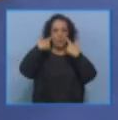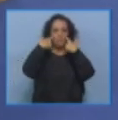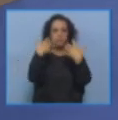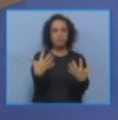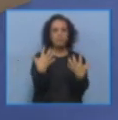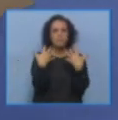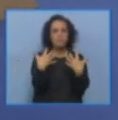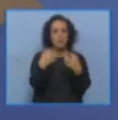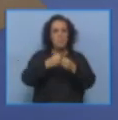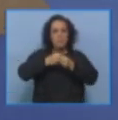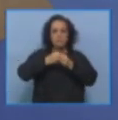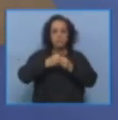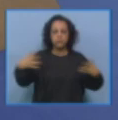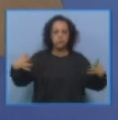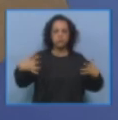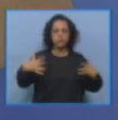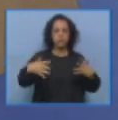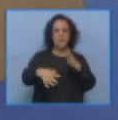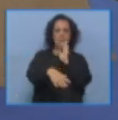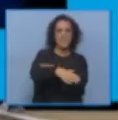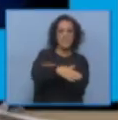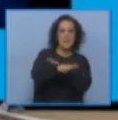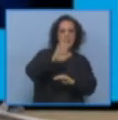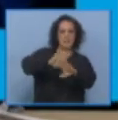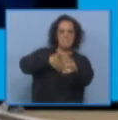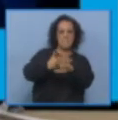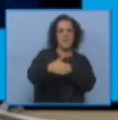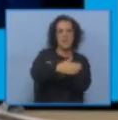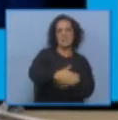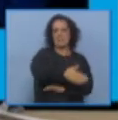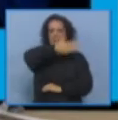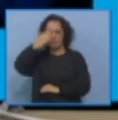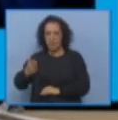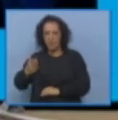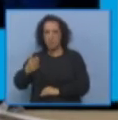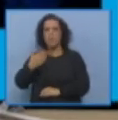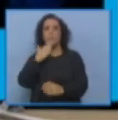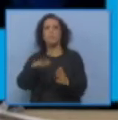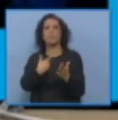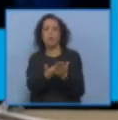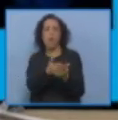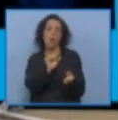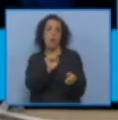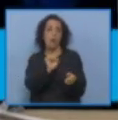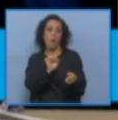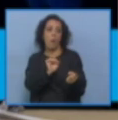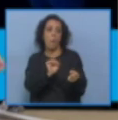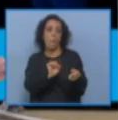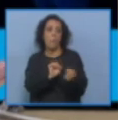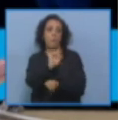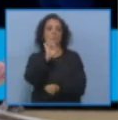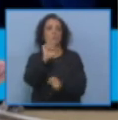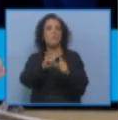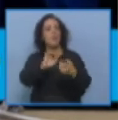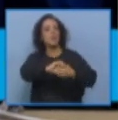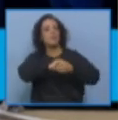avassaladora, aquilo que são as correntes de extrema-direita, estão também a condicionar muito aquilo que é a abertura à